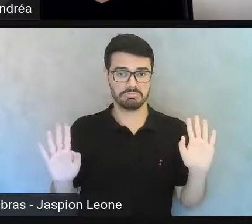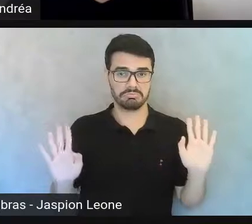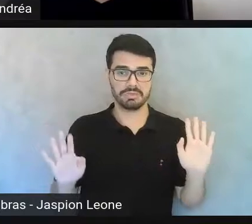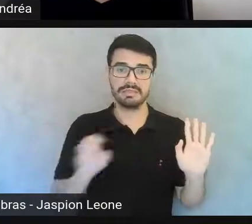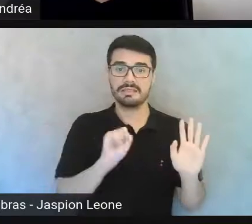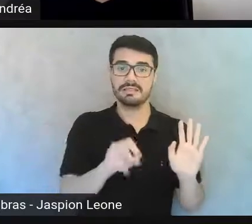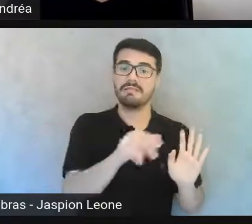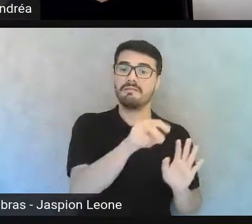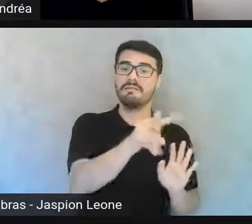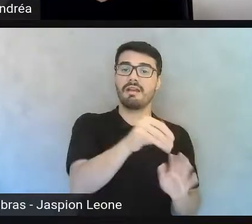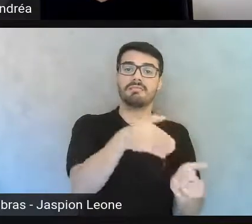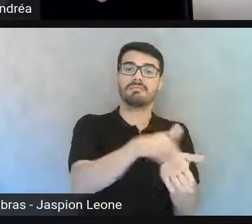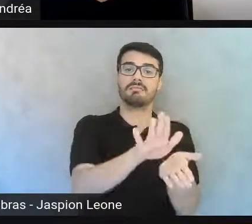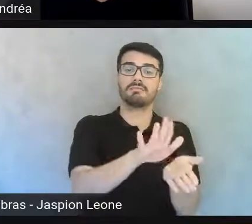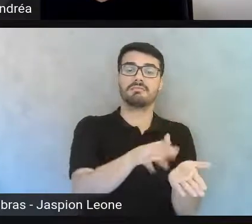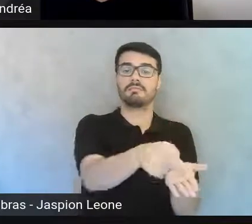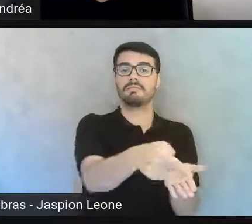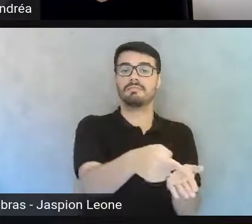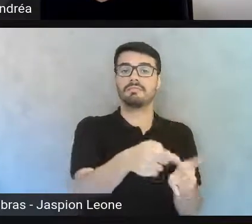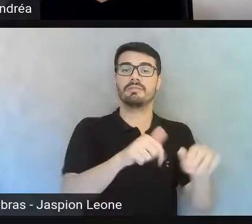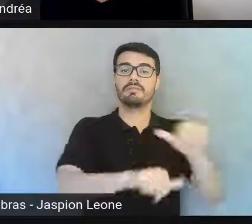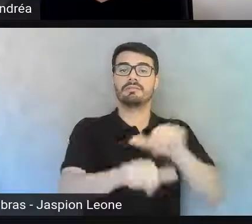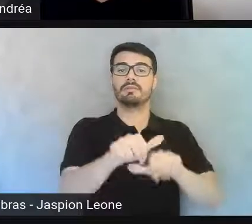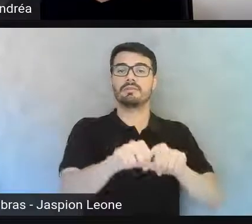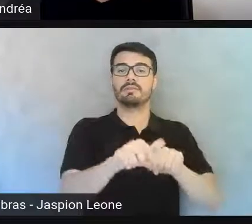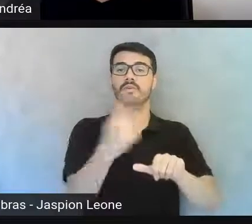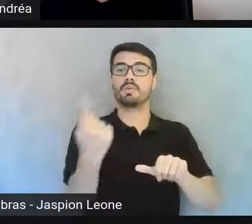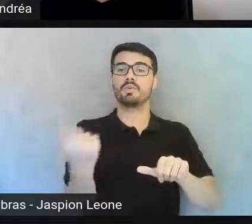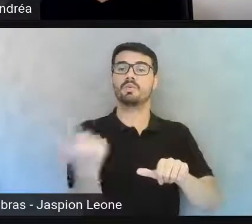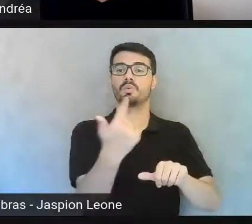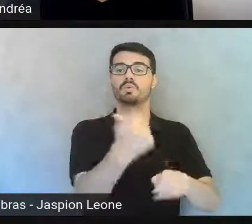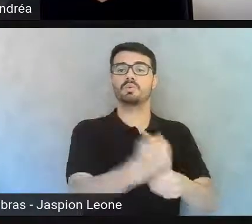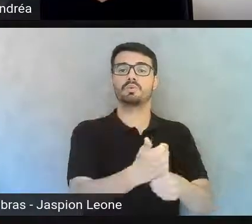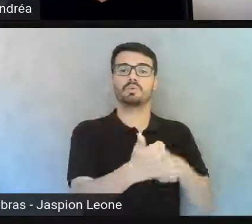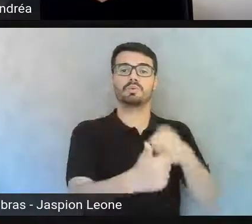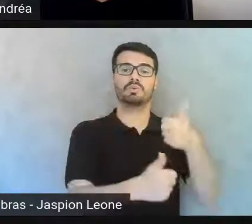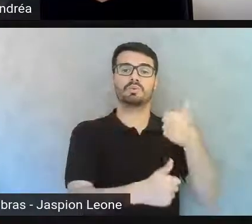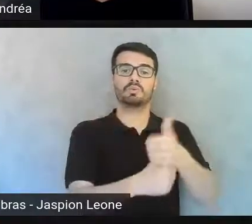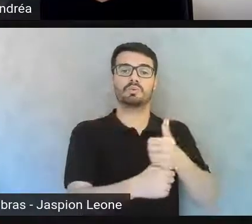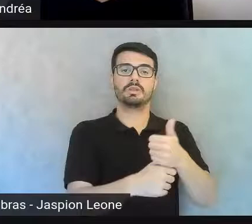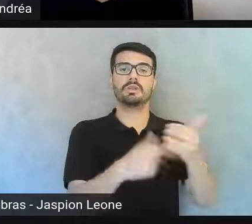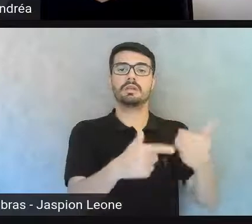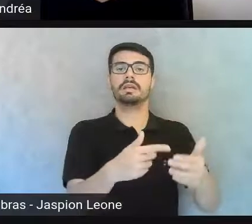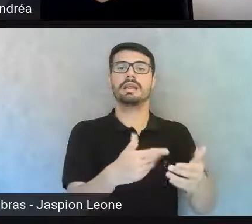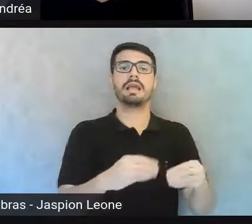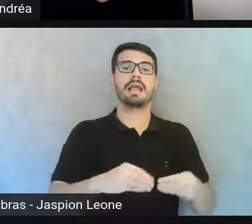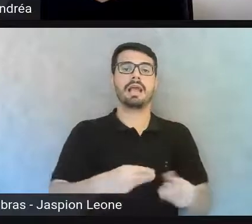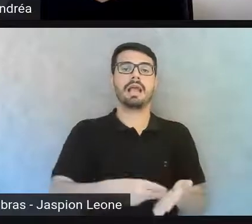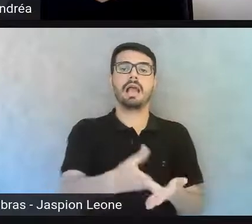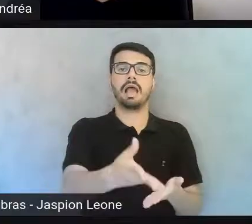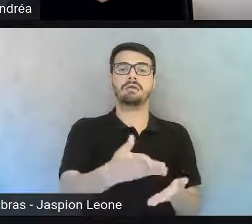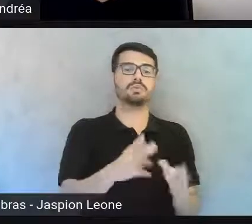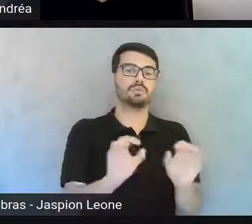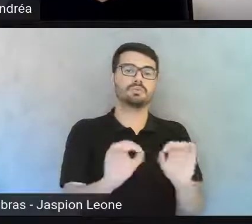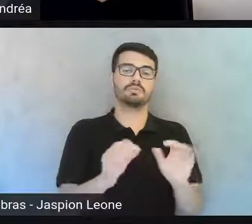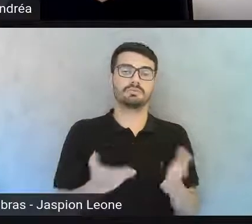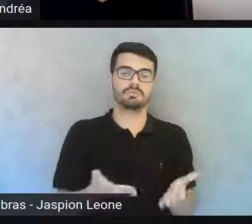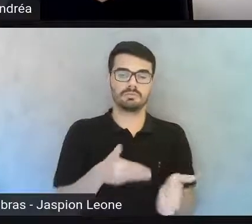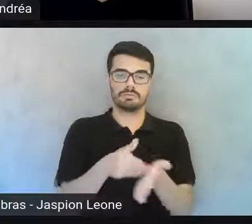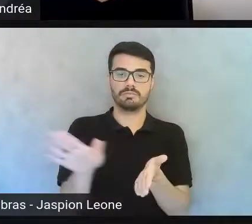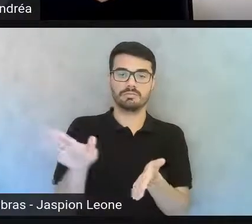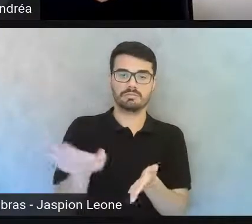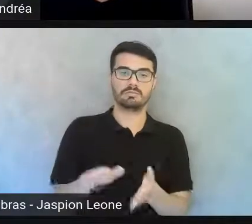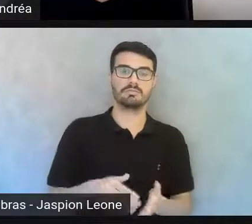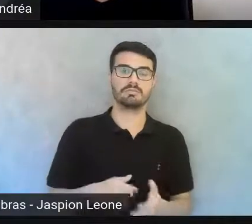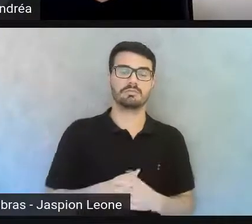mandar ele embora, ela está trocando trabalhador por trabalhador, então ela não está tendo oneração nenhuma. Se ela mandou ele embora, não tem